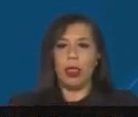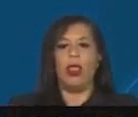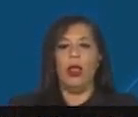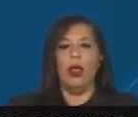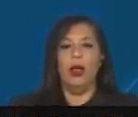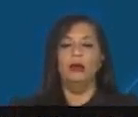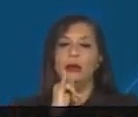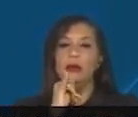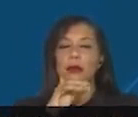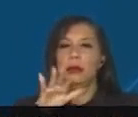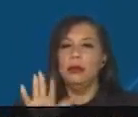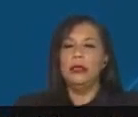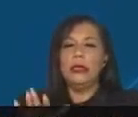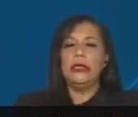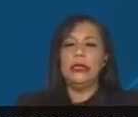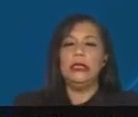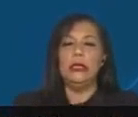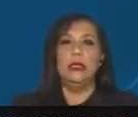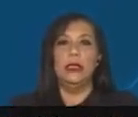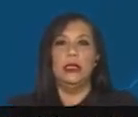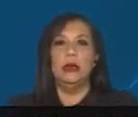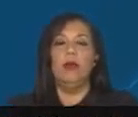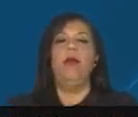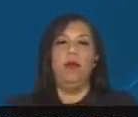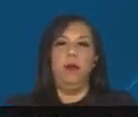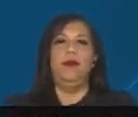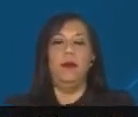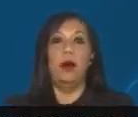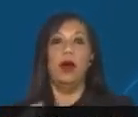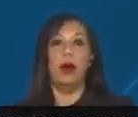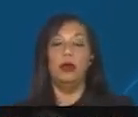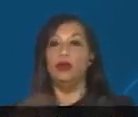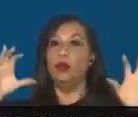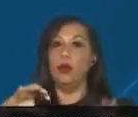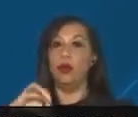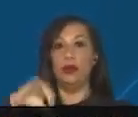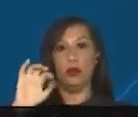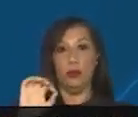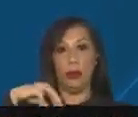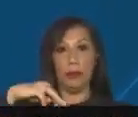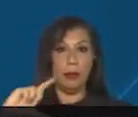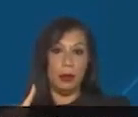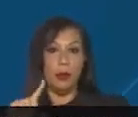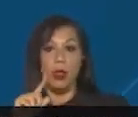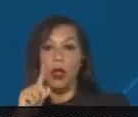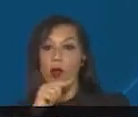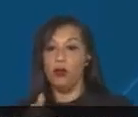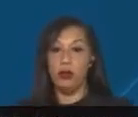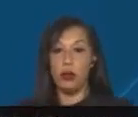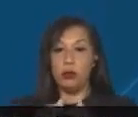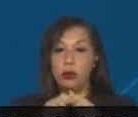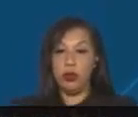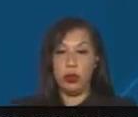no longo congestionamento em alguns pontos choveu 90 mm este Córrego transbordou